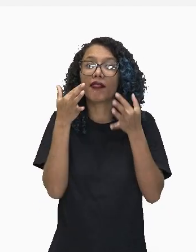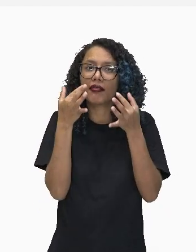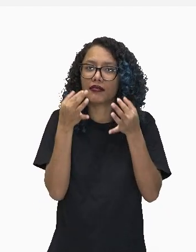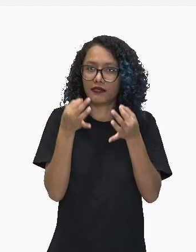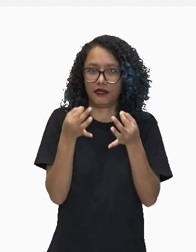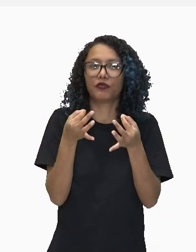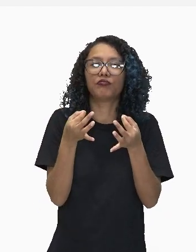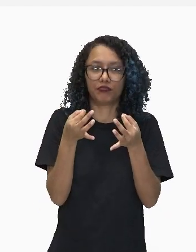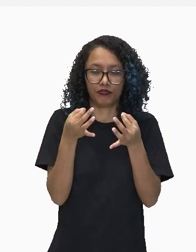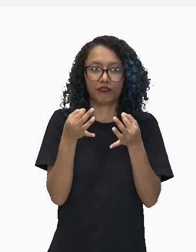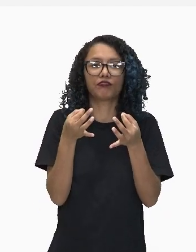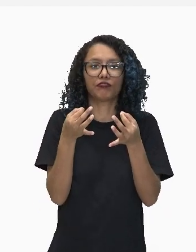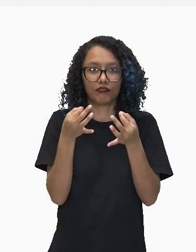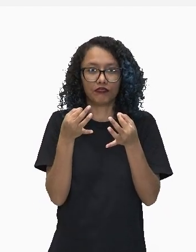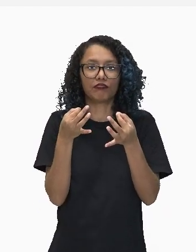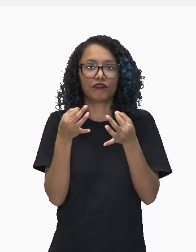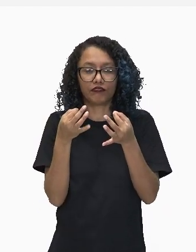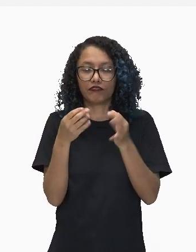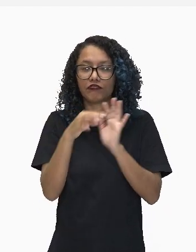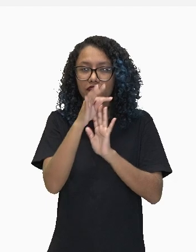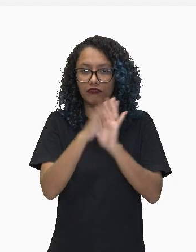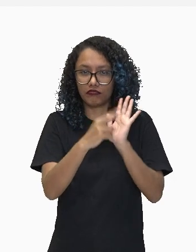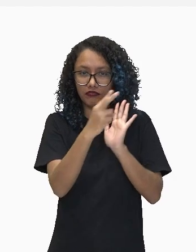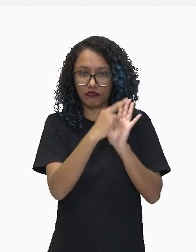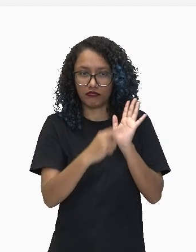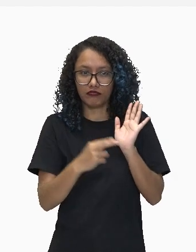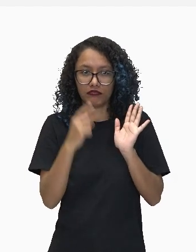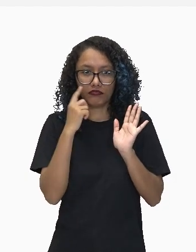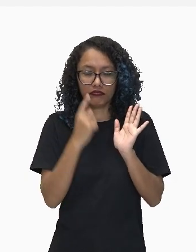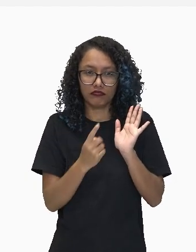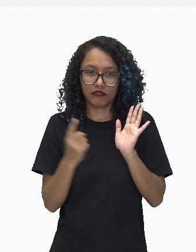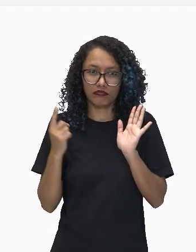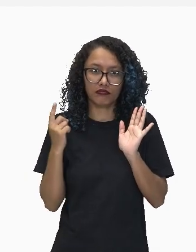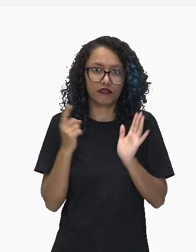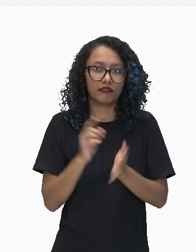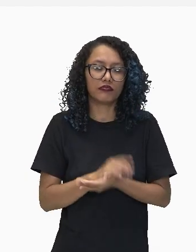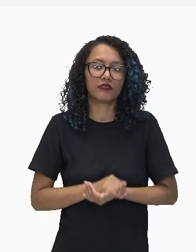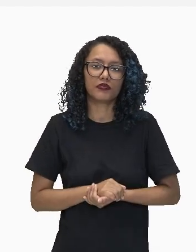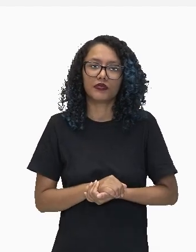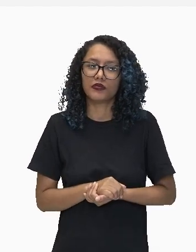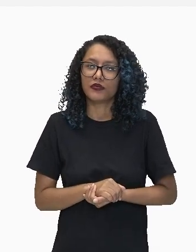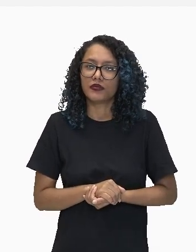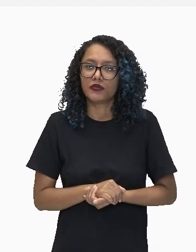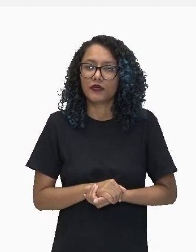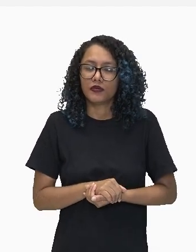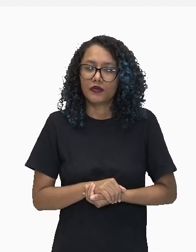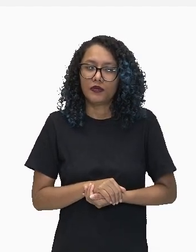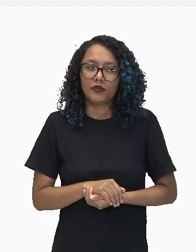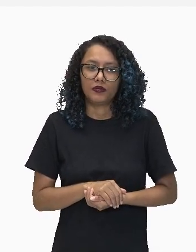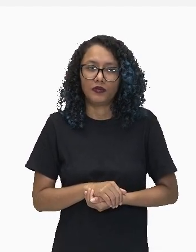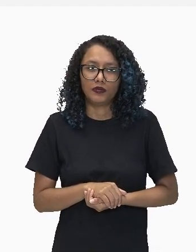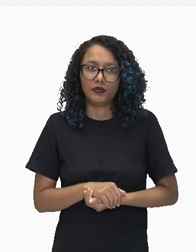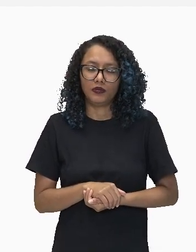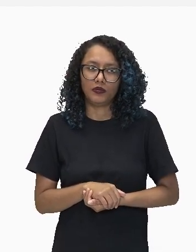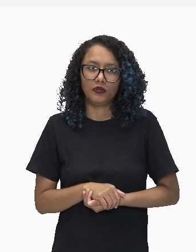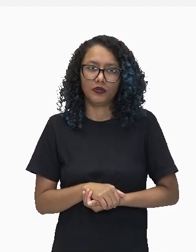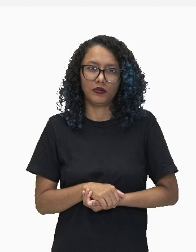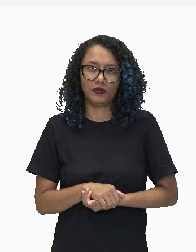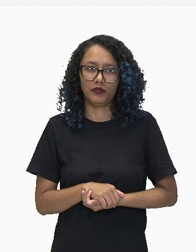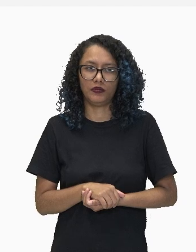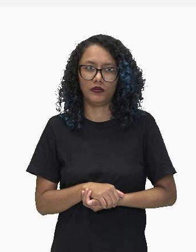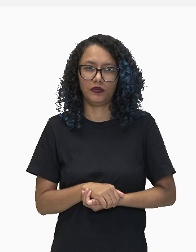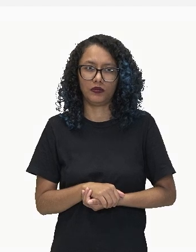para saber qual é o complemento direto de la oración, se pergunta al verbo que o quien, ¿sí? Que